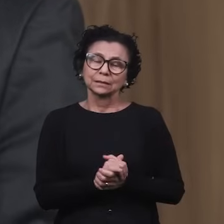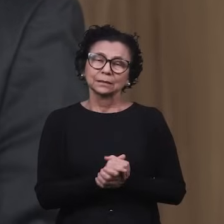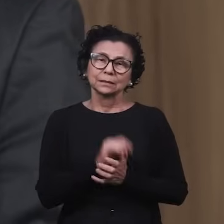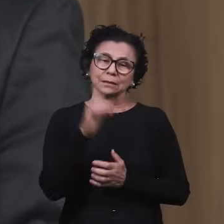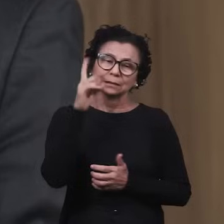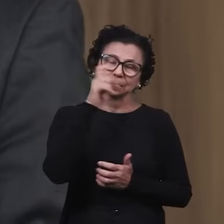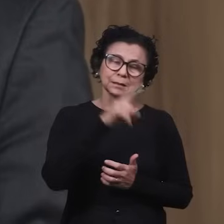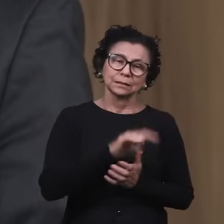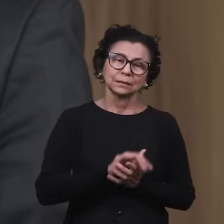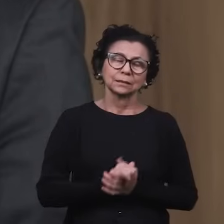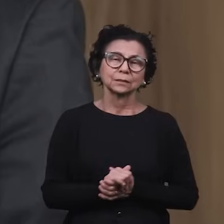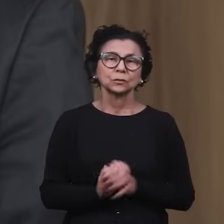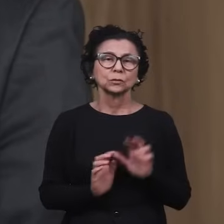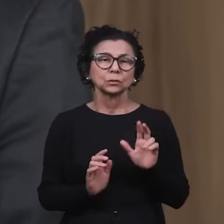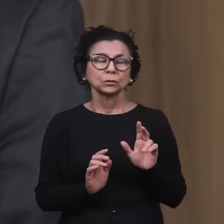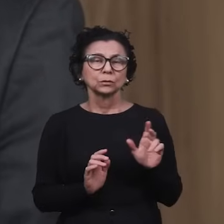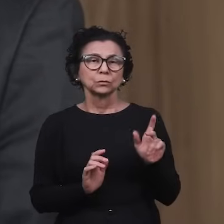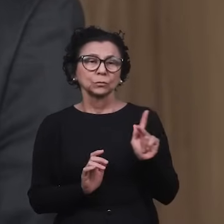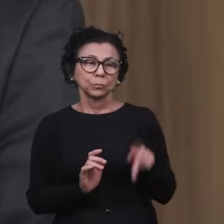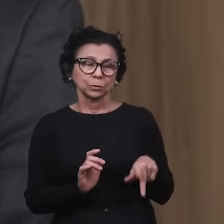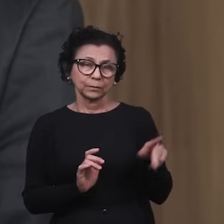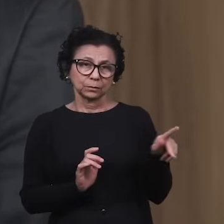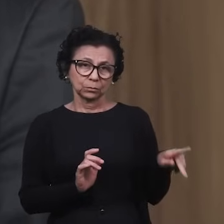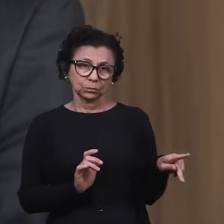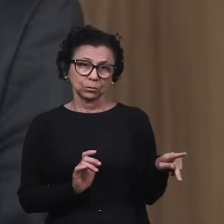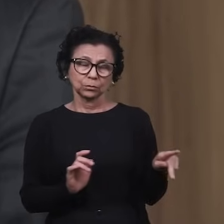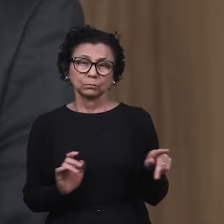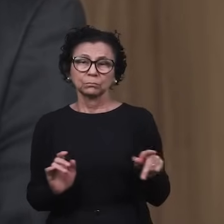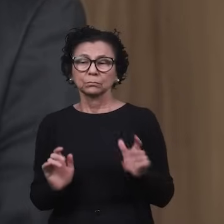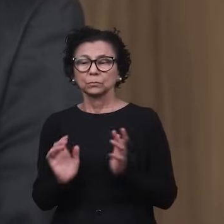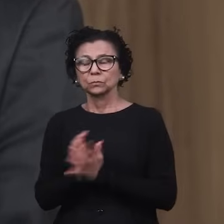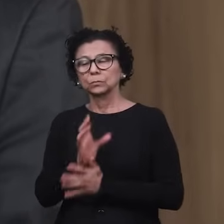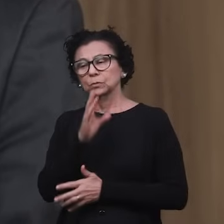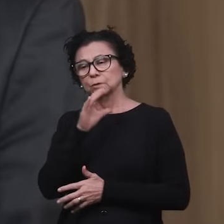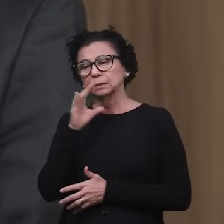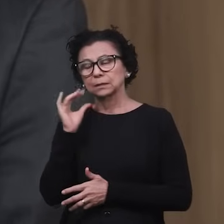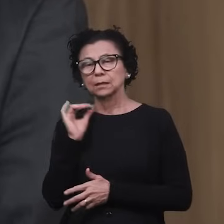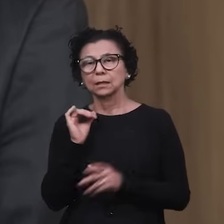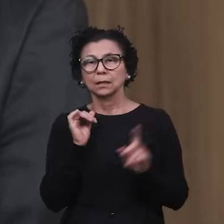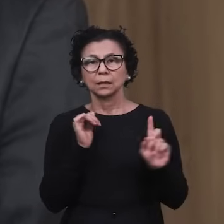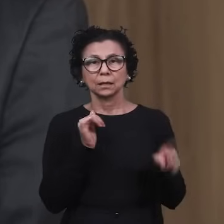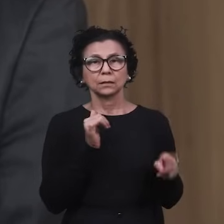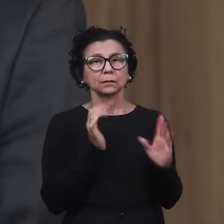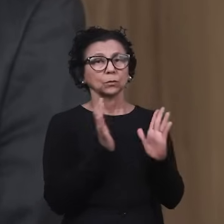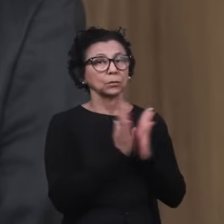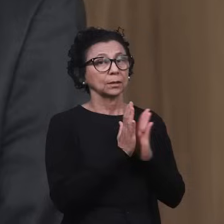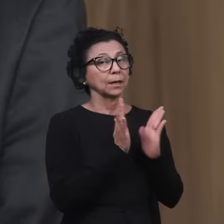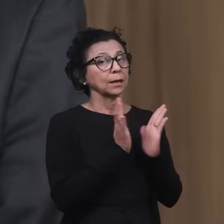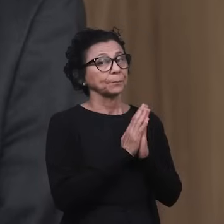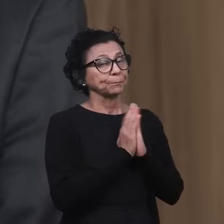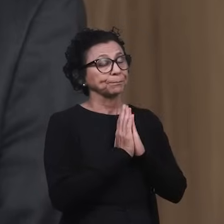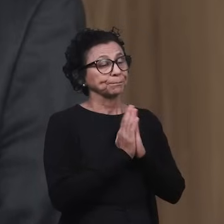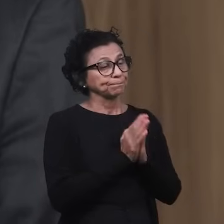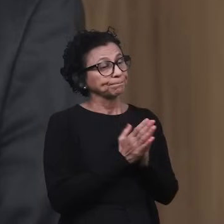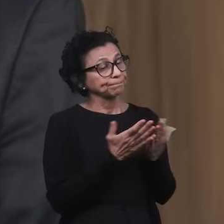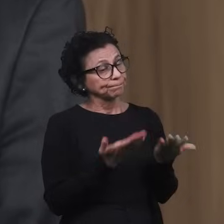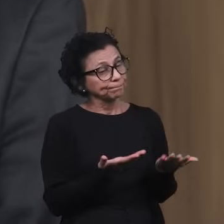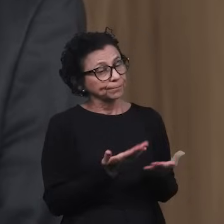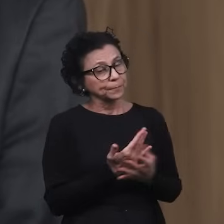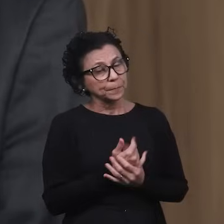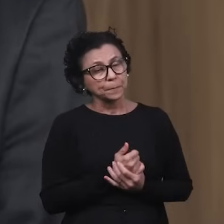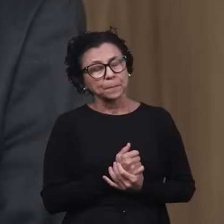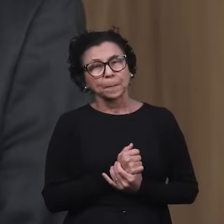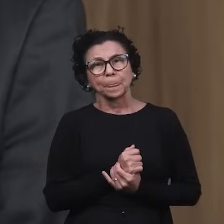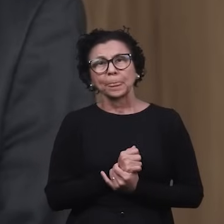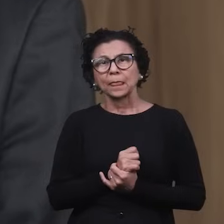professor de adolescente, ele tem de ser uma pessoa de oração. Sim. E saber, como a Eliane falou, tratar, porque se